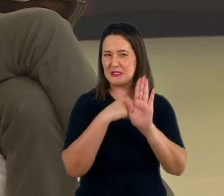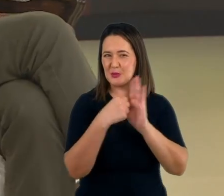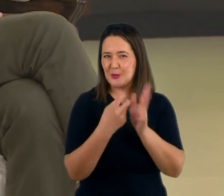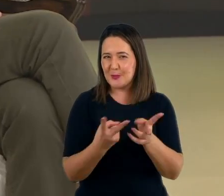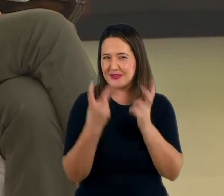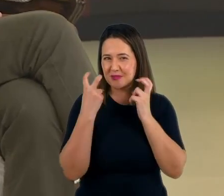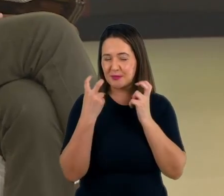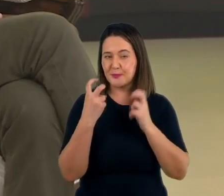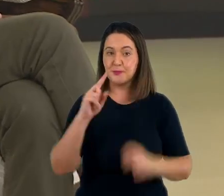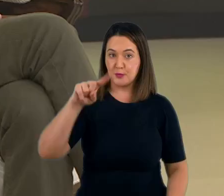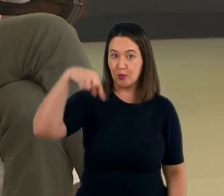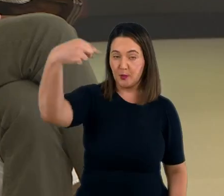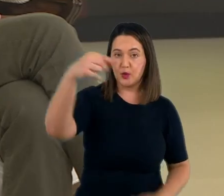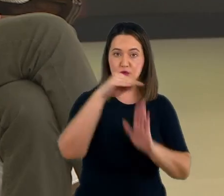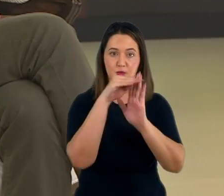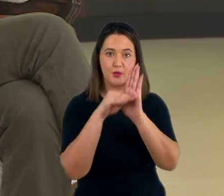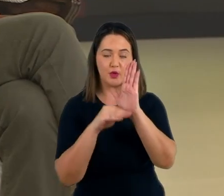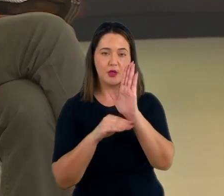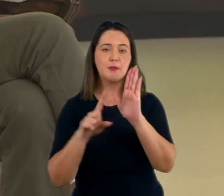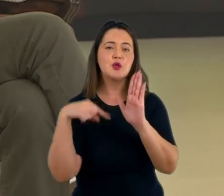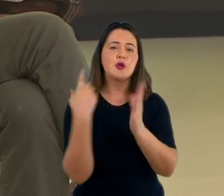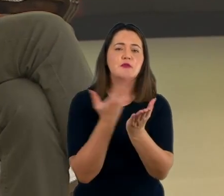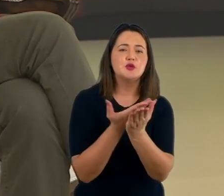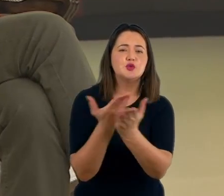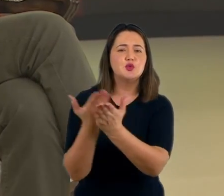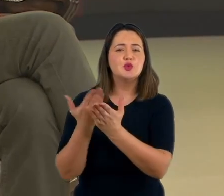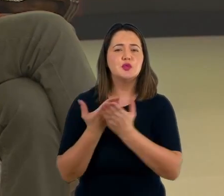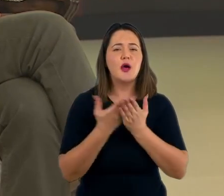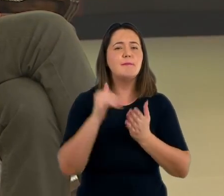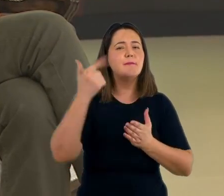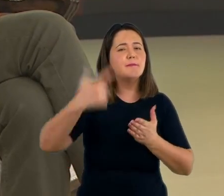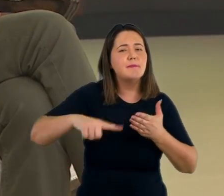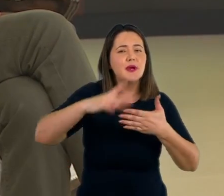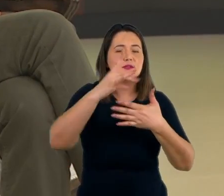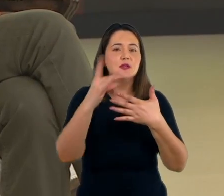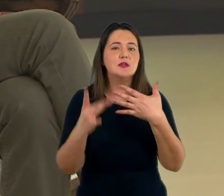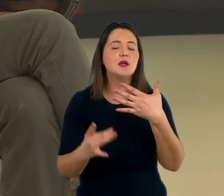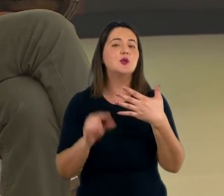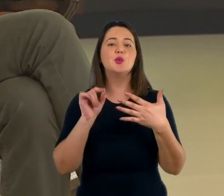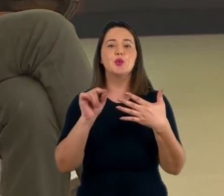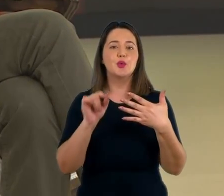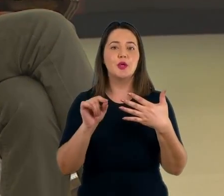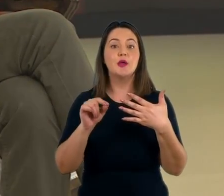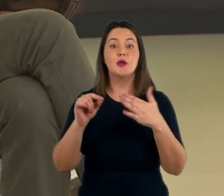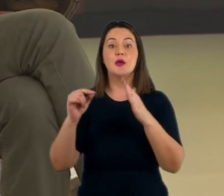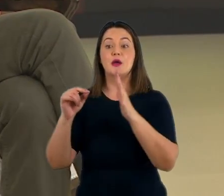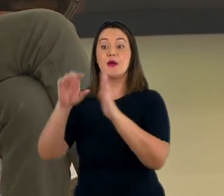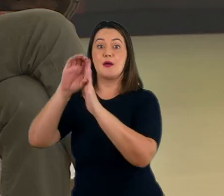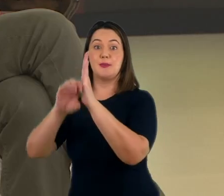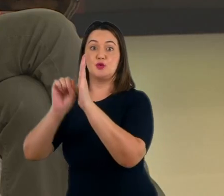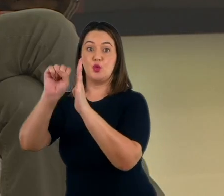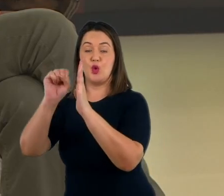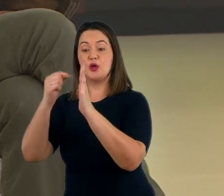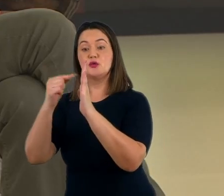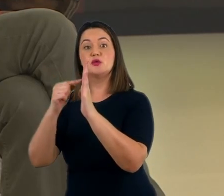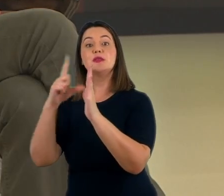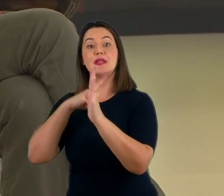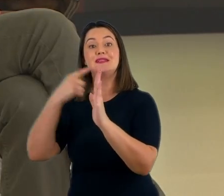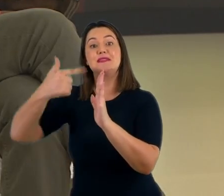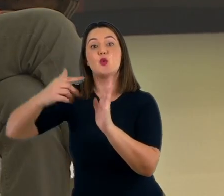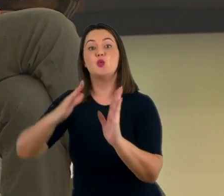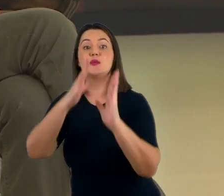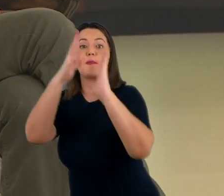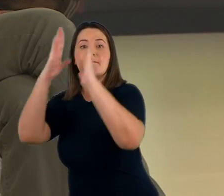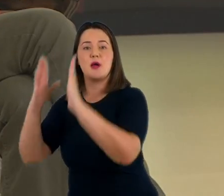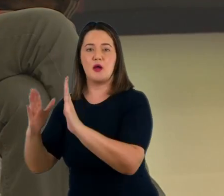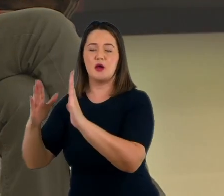No próximo programa Evidências, eu vou estudar com você de maneira mais detalhada a segunda parte desta visão,